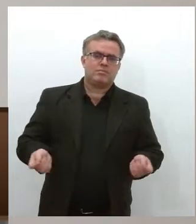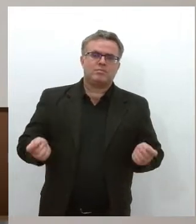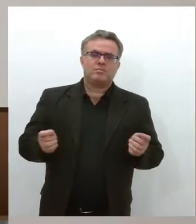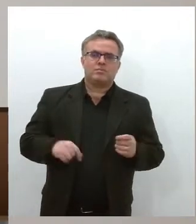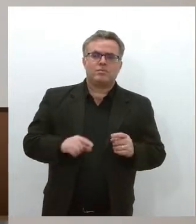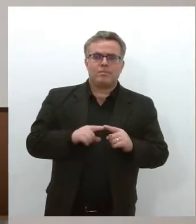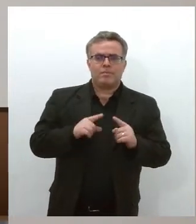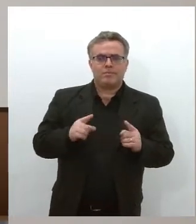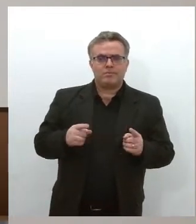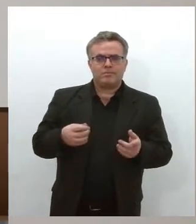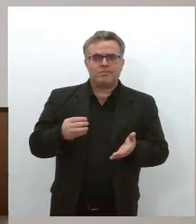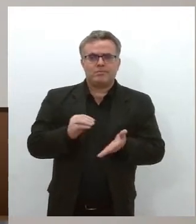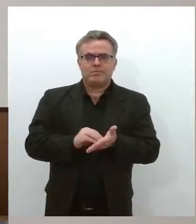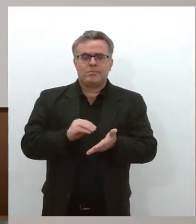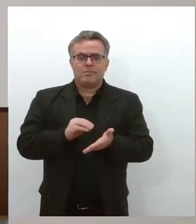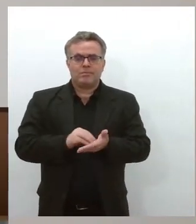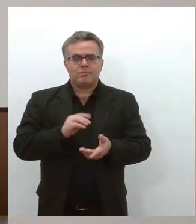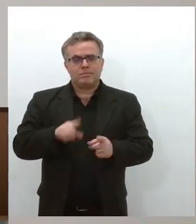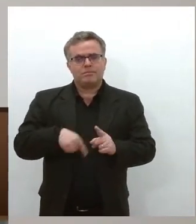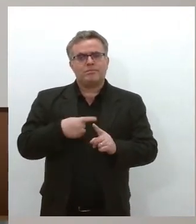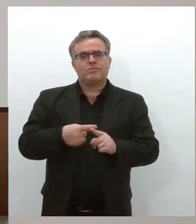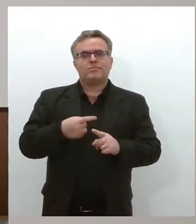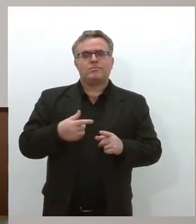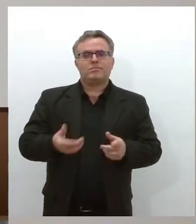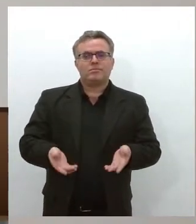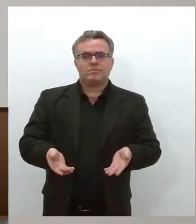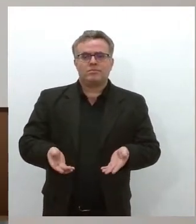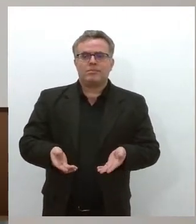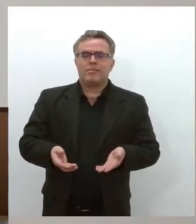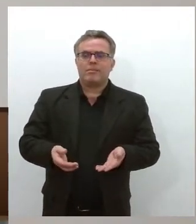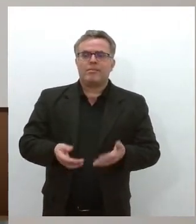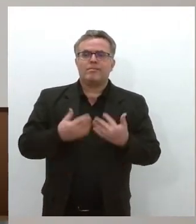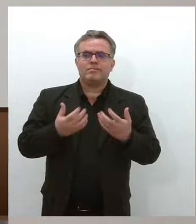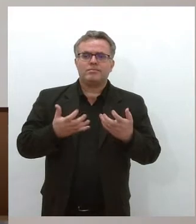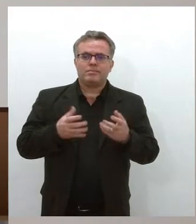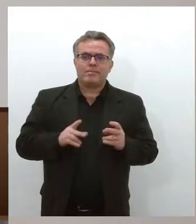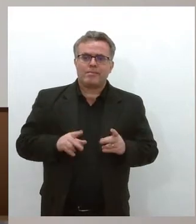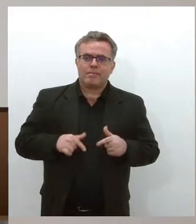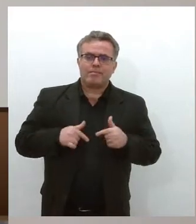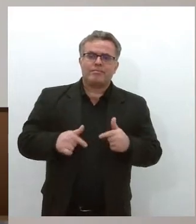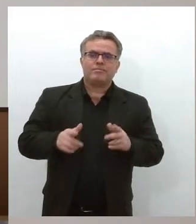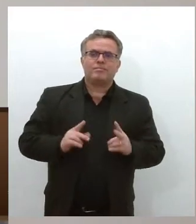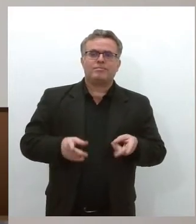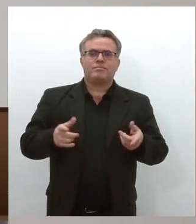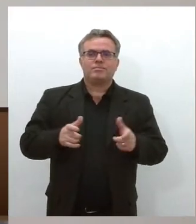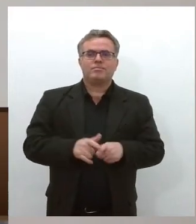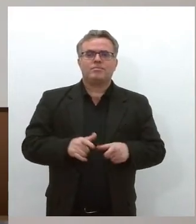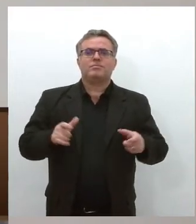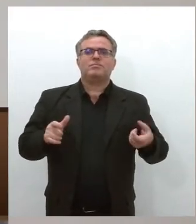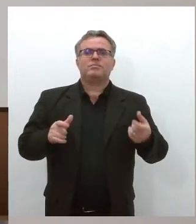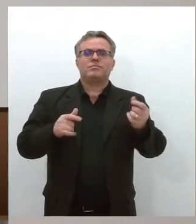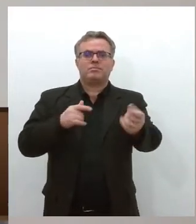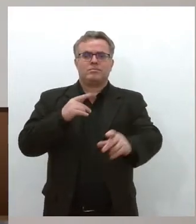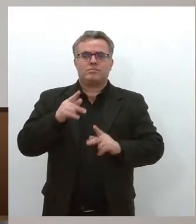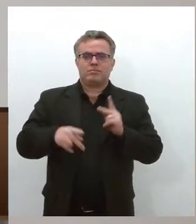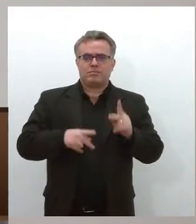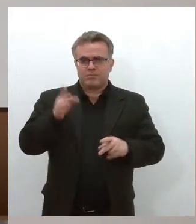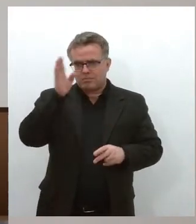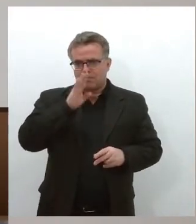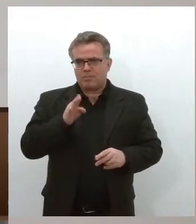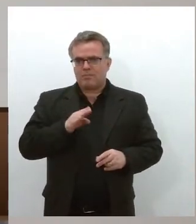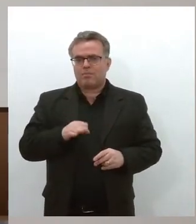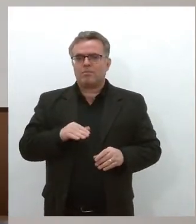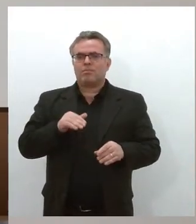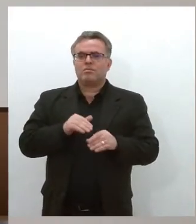de gênero que a gente tanto luta, que a gente tanto busca, né? Se nós somos maioria da população brasileira, maioria do eleitorado